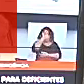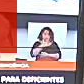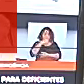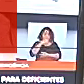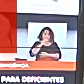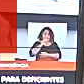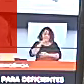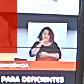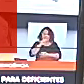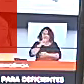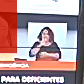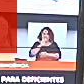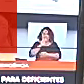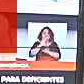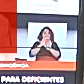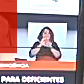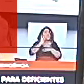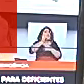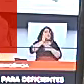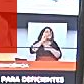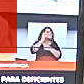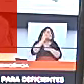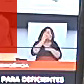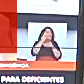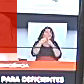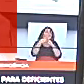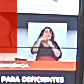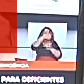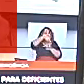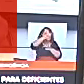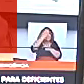de vocês falarem da